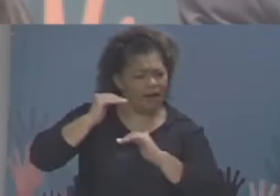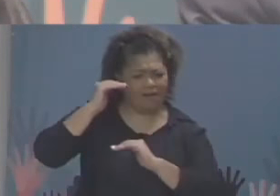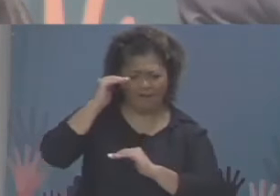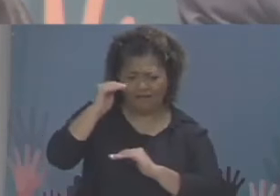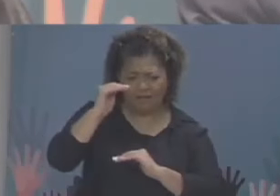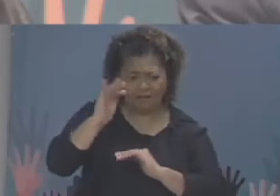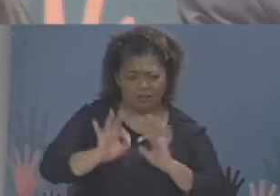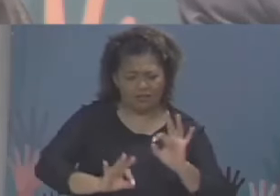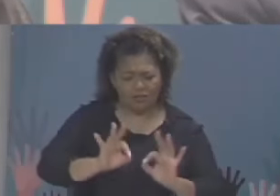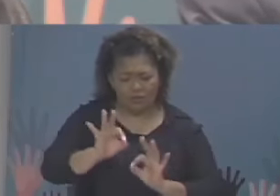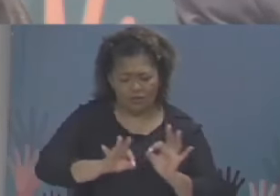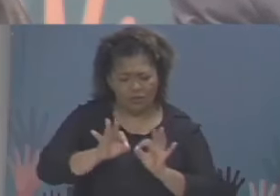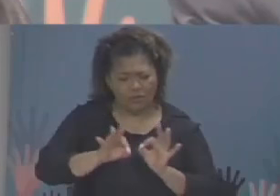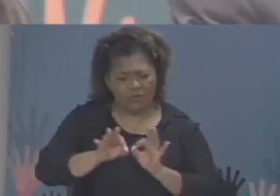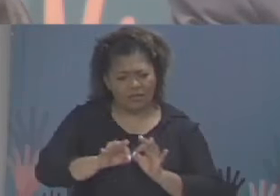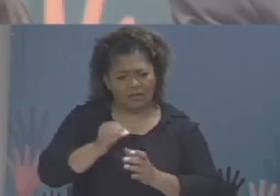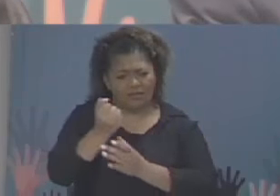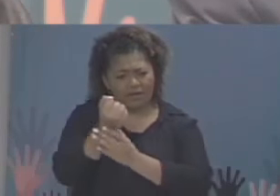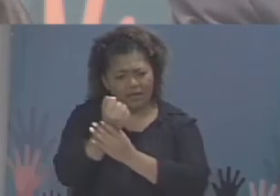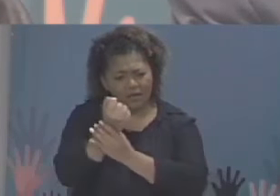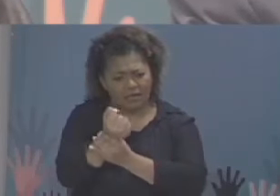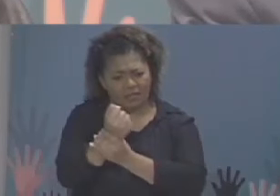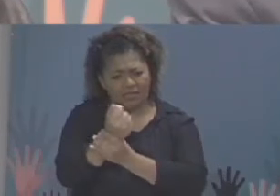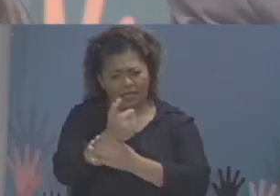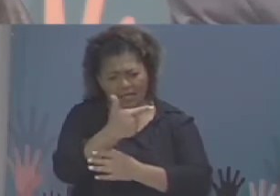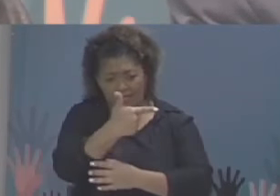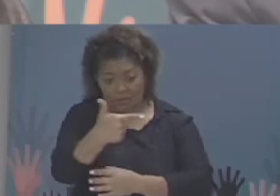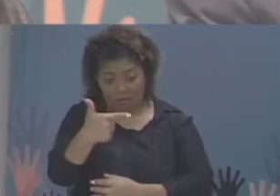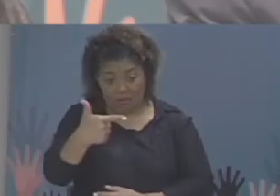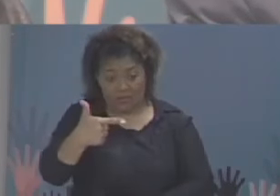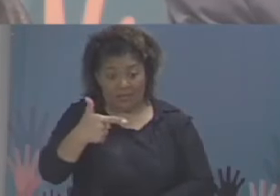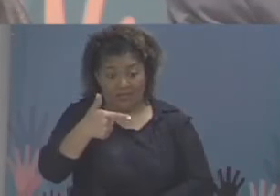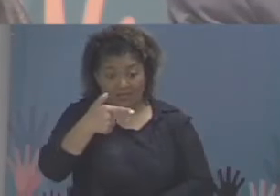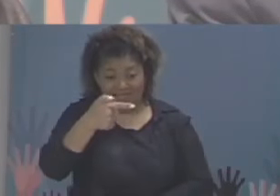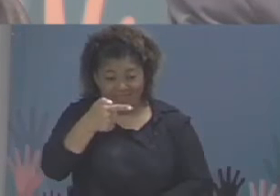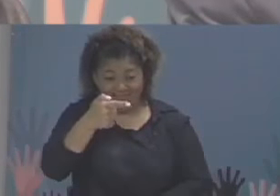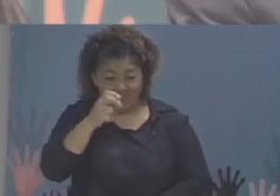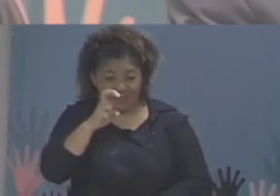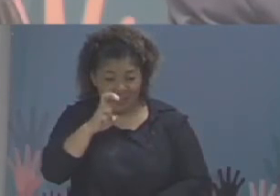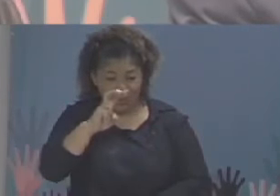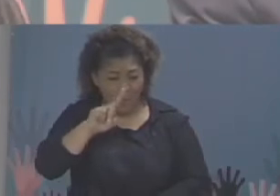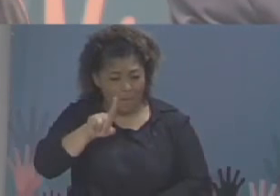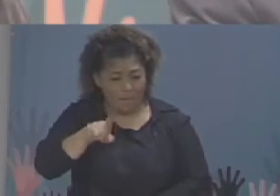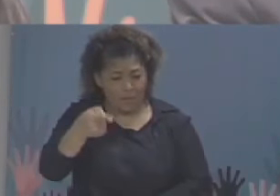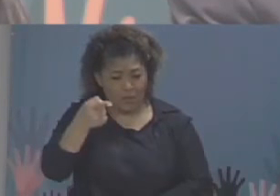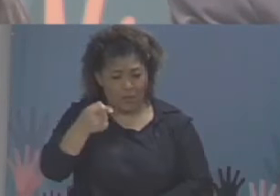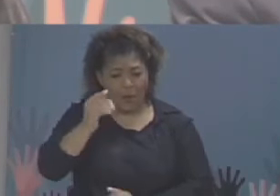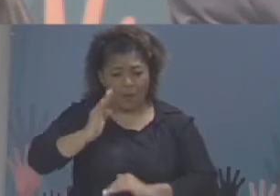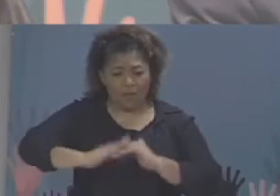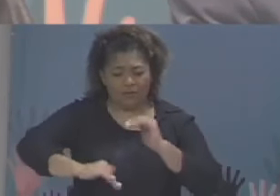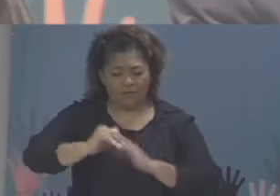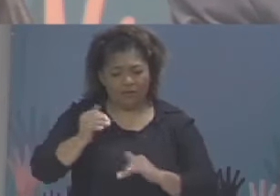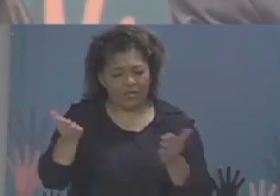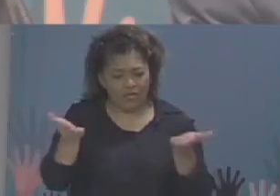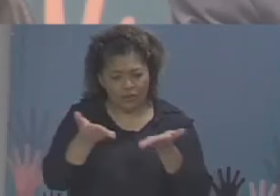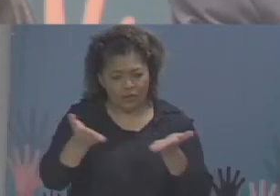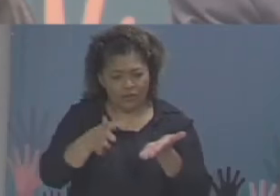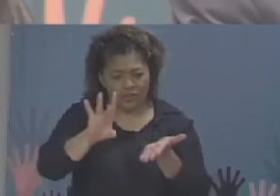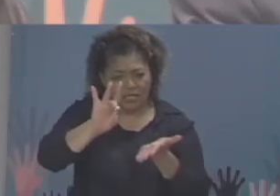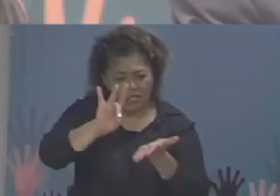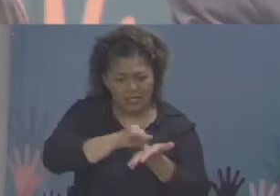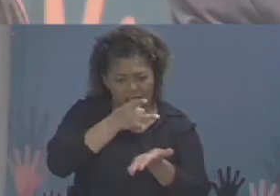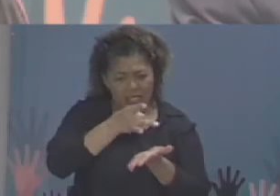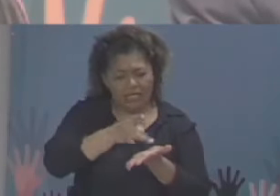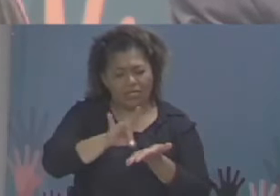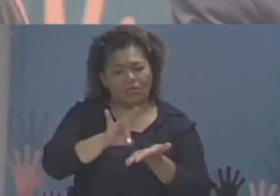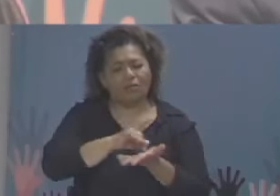um projeto que vá garantir que esses 275 mil, mais ou menos, profissionais hoje inscritos e ativos no